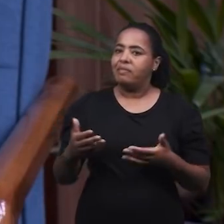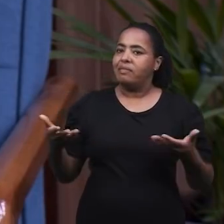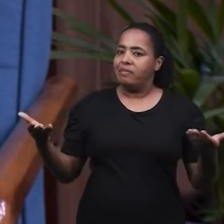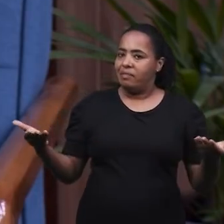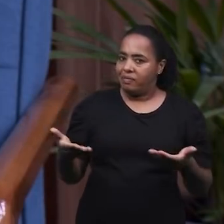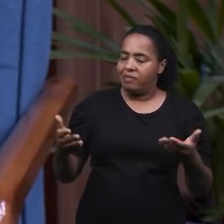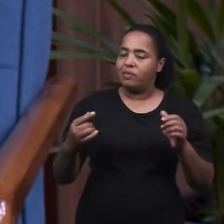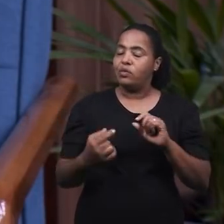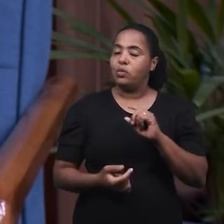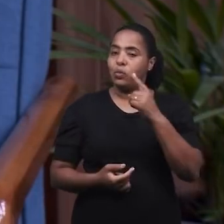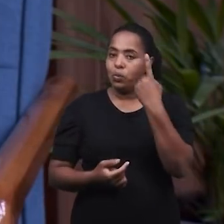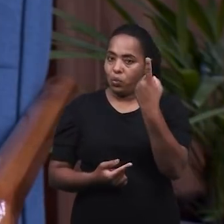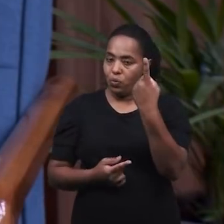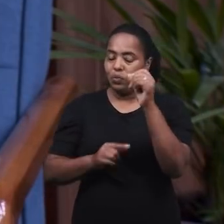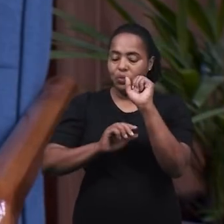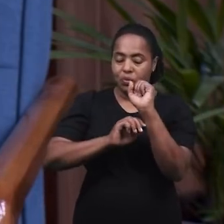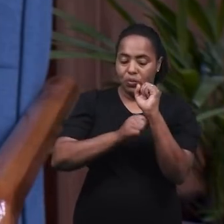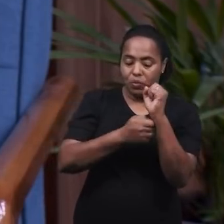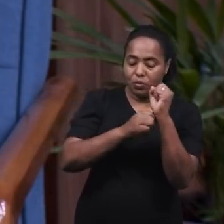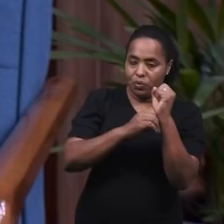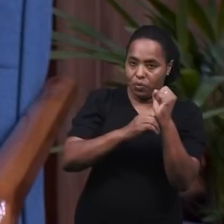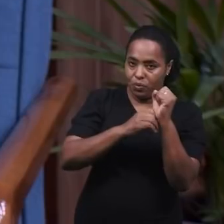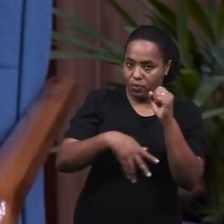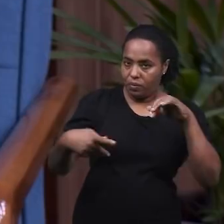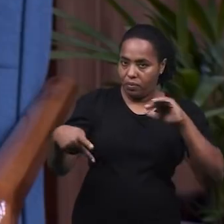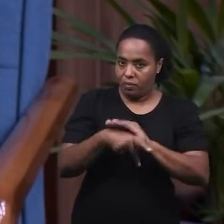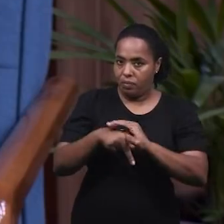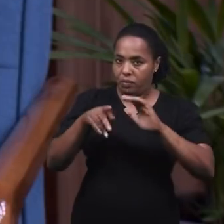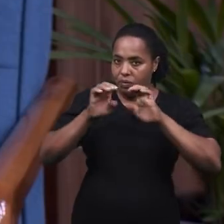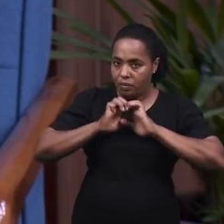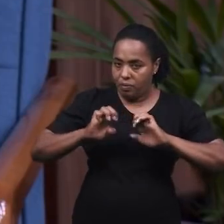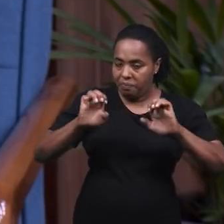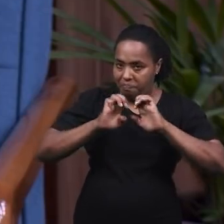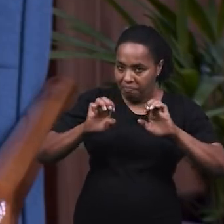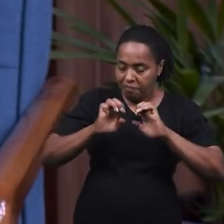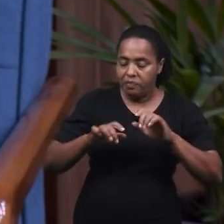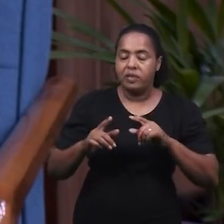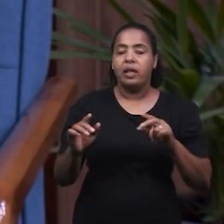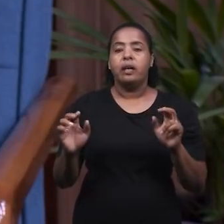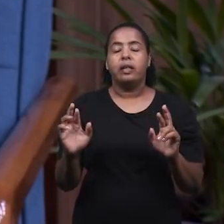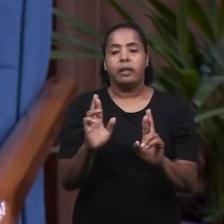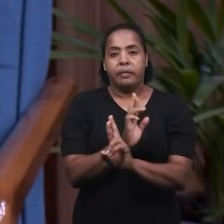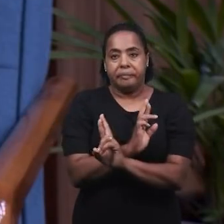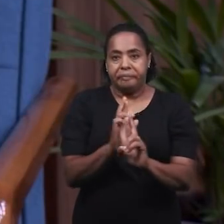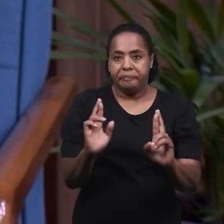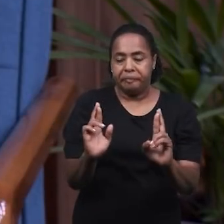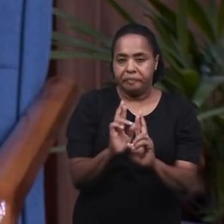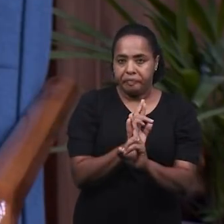então de um mistério, de um dos mistérios do Evangelho e que estão